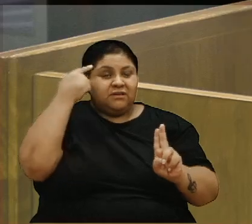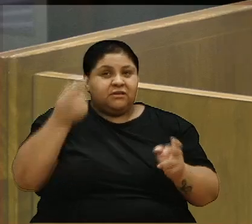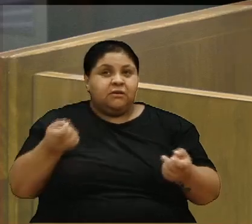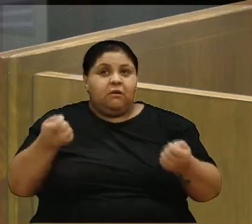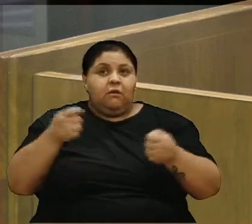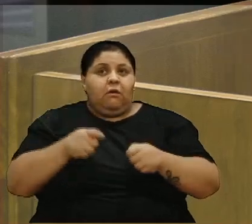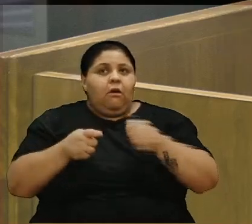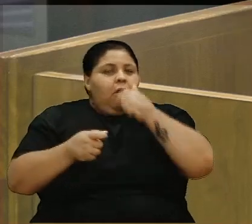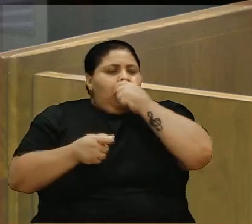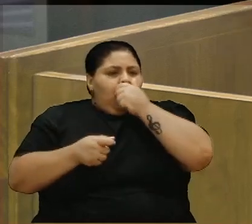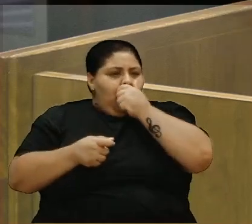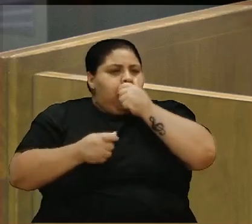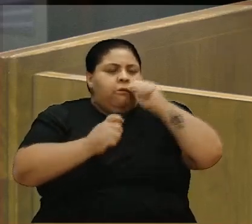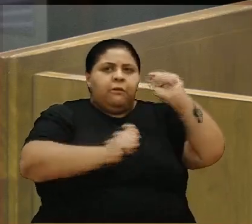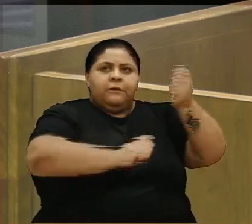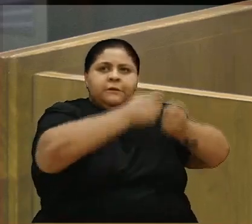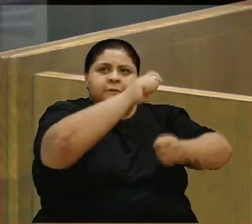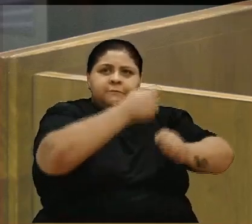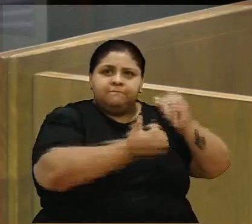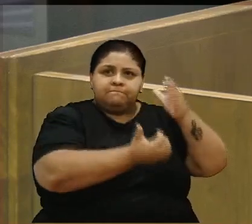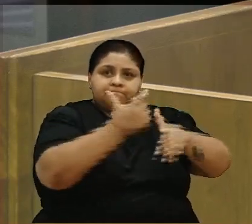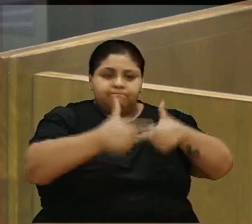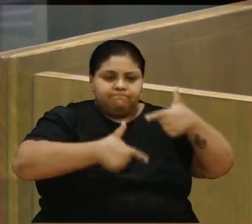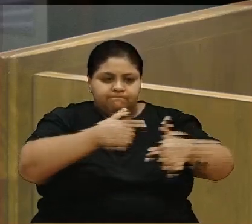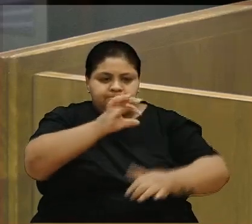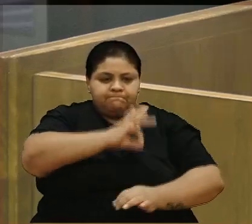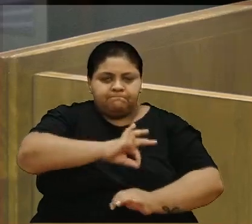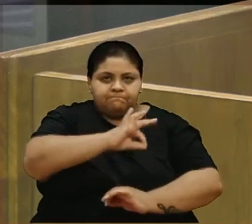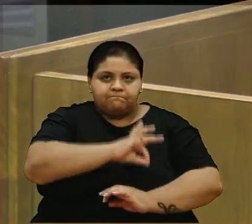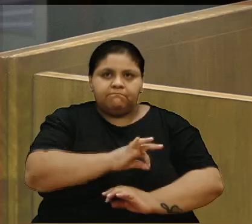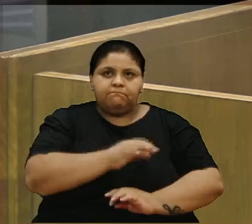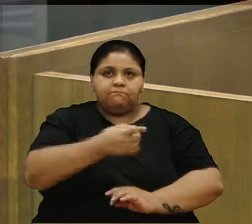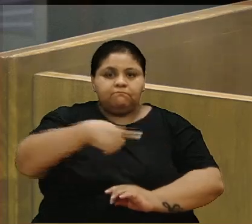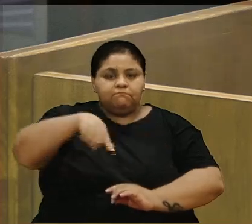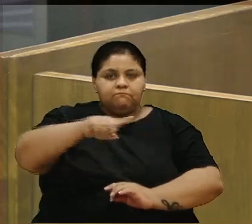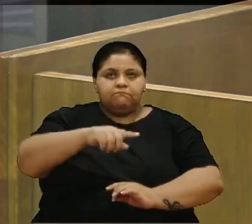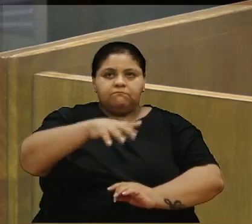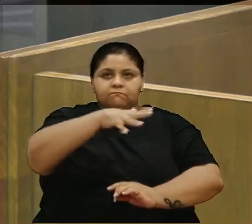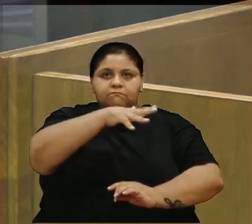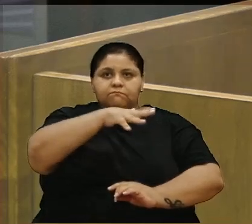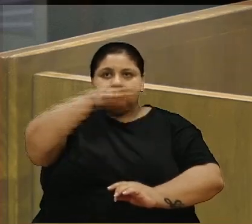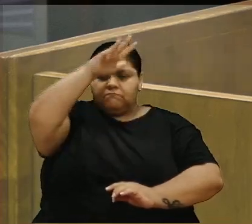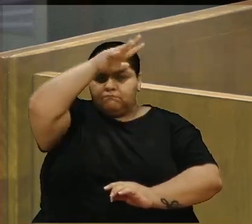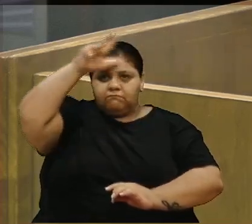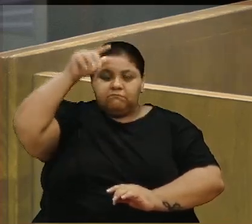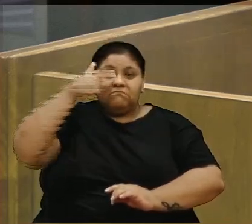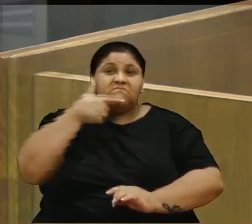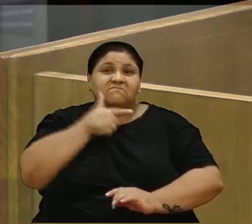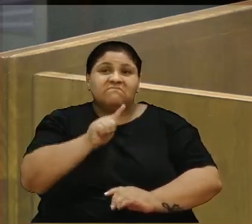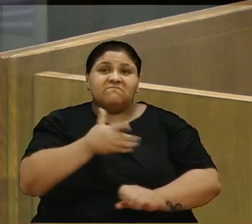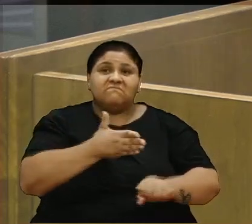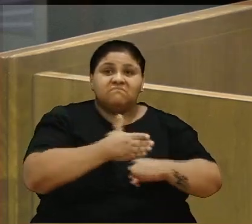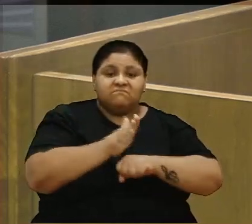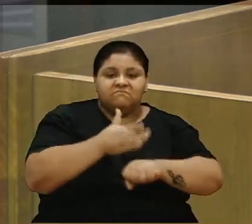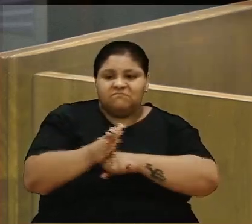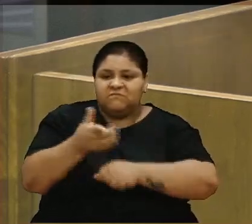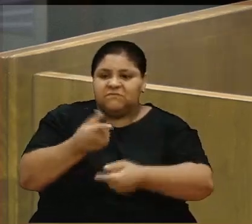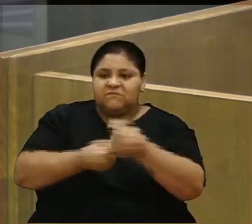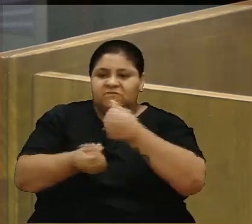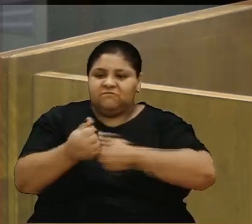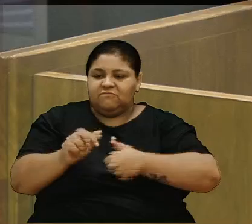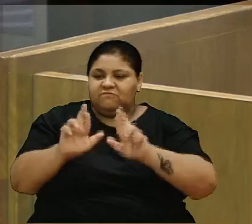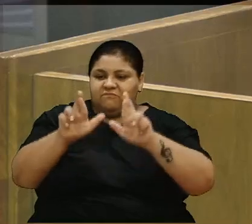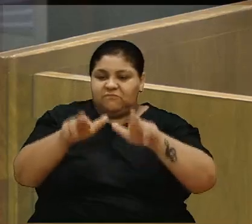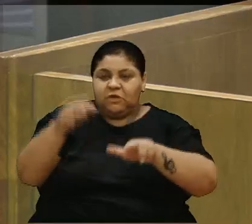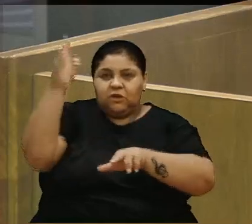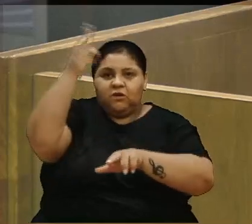de indústria, geração de emprego e renda, e que o nosso município vai conseguir participar da economia da região e